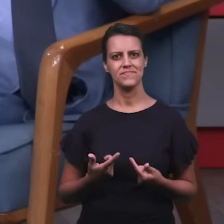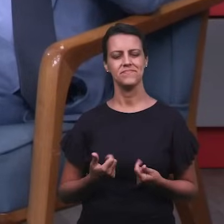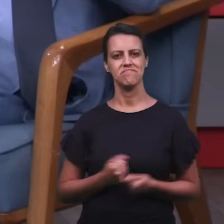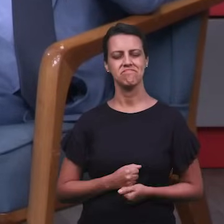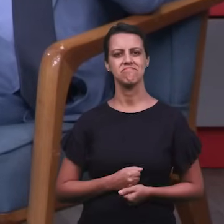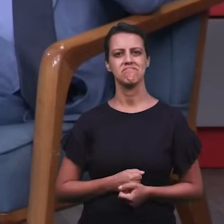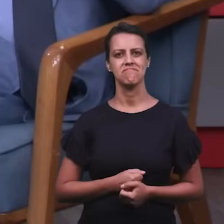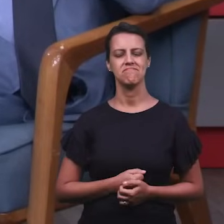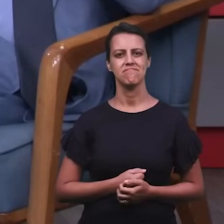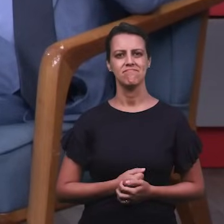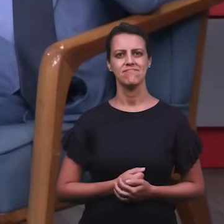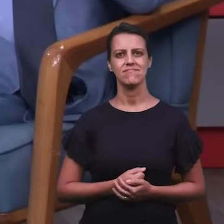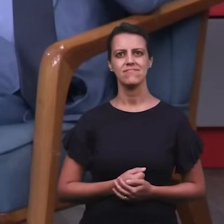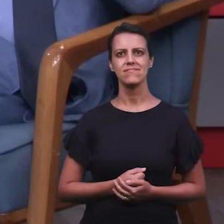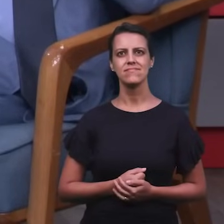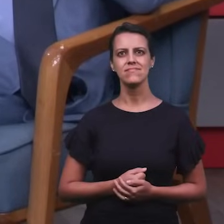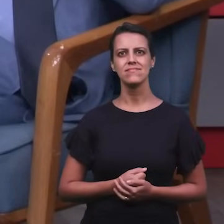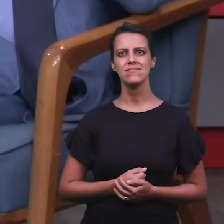maravilhosa.